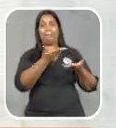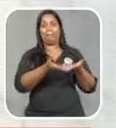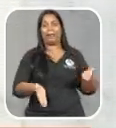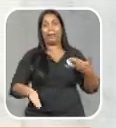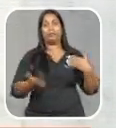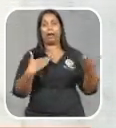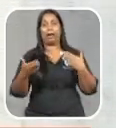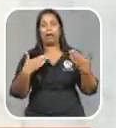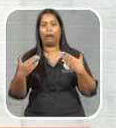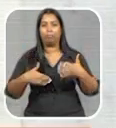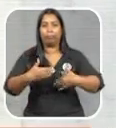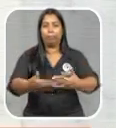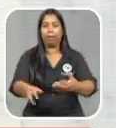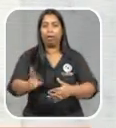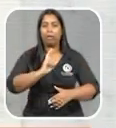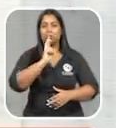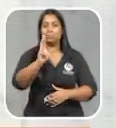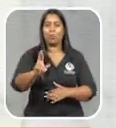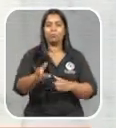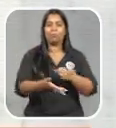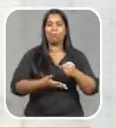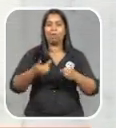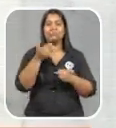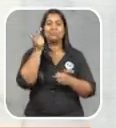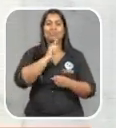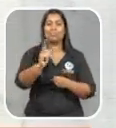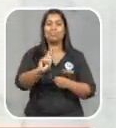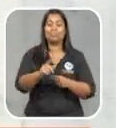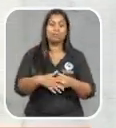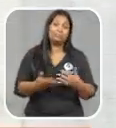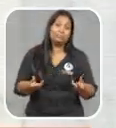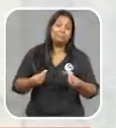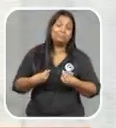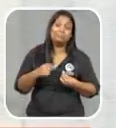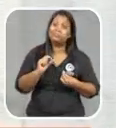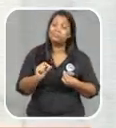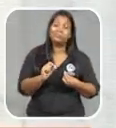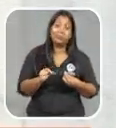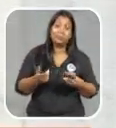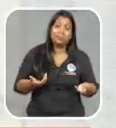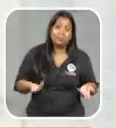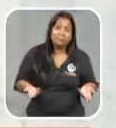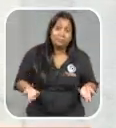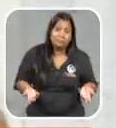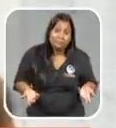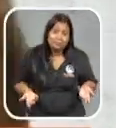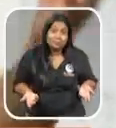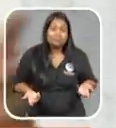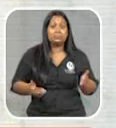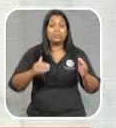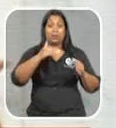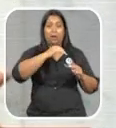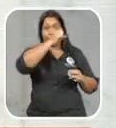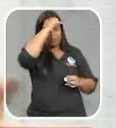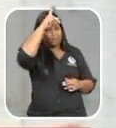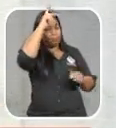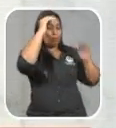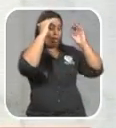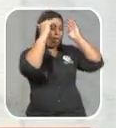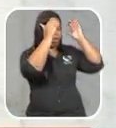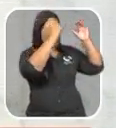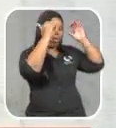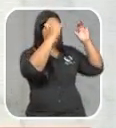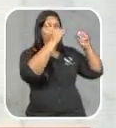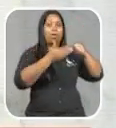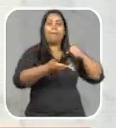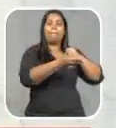subserviente ao governo para poder ter a base ser atendida e fazer proposituras que tem visto de iniciativa, mas pelo menos ele diz